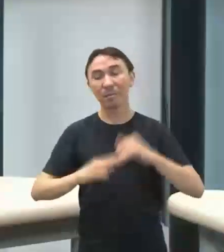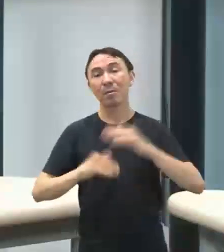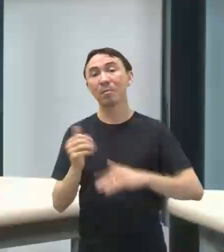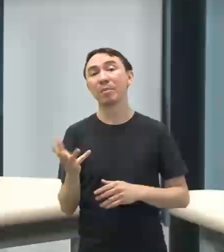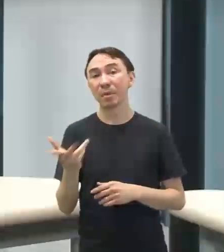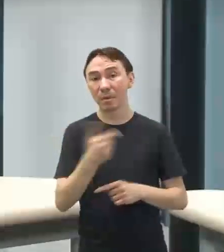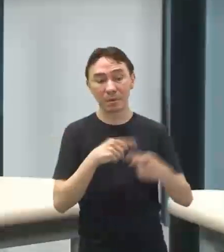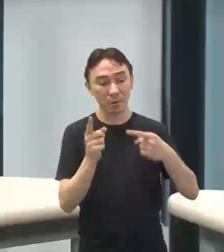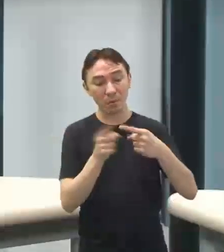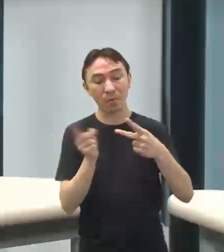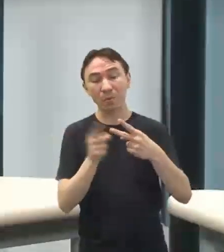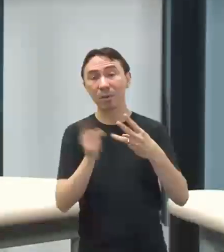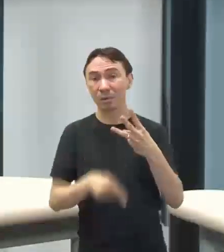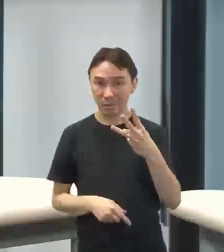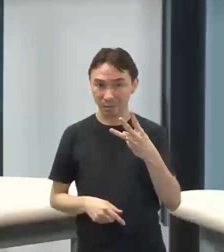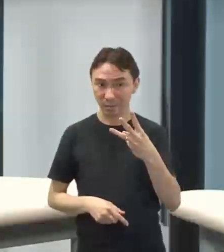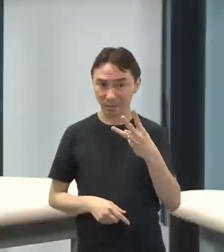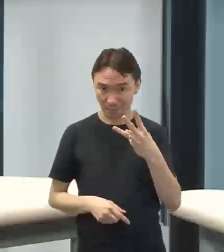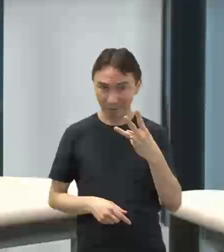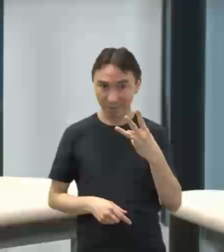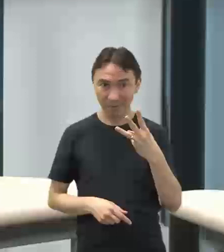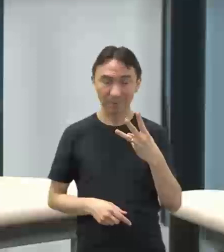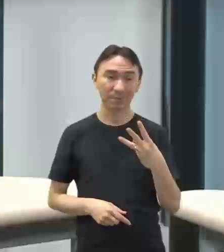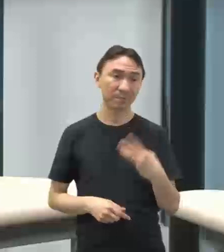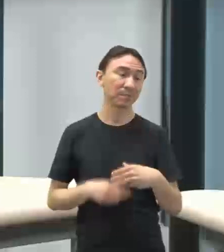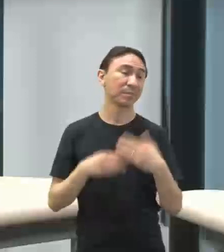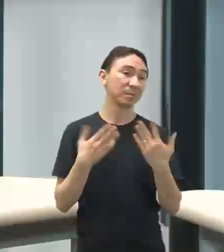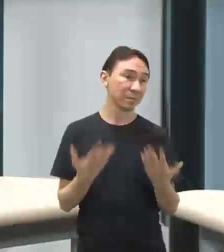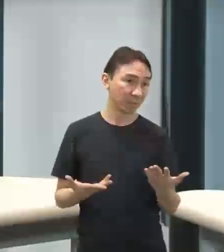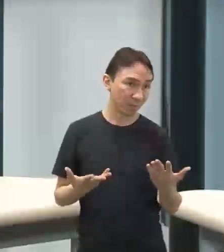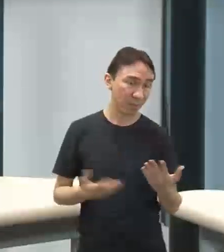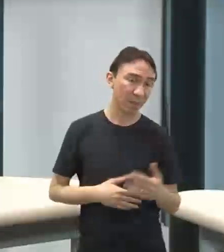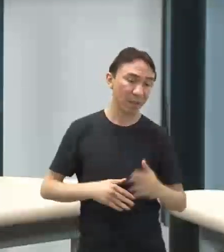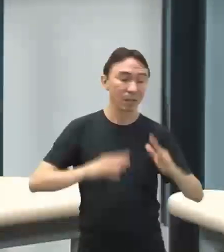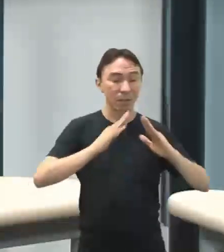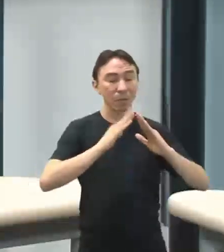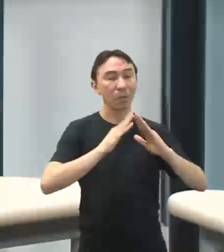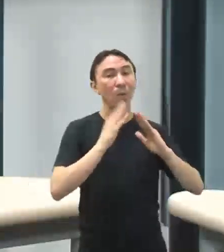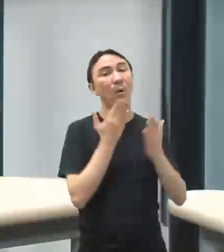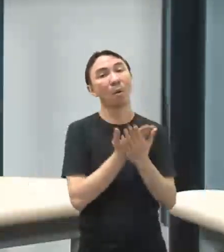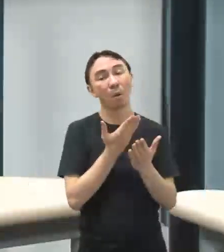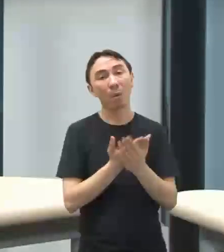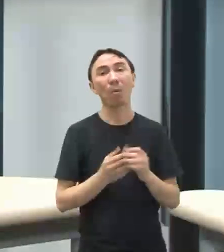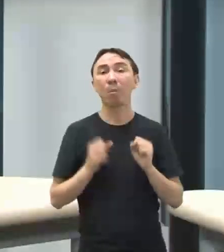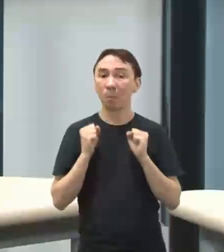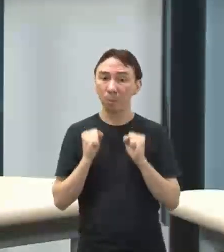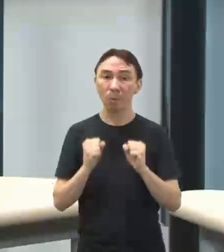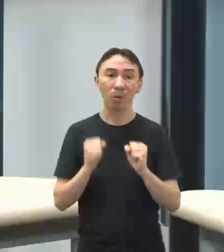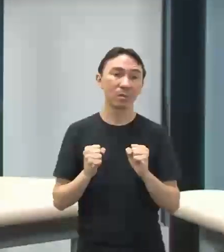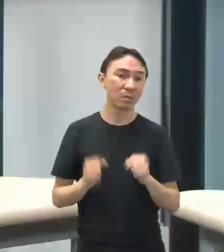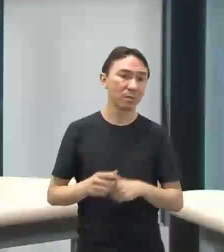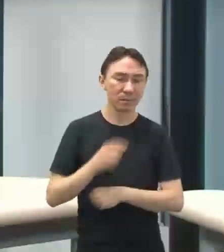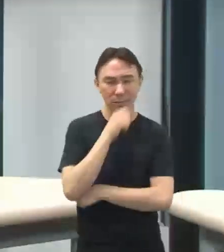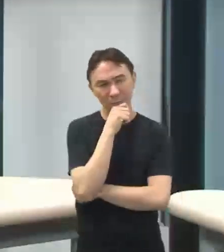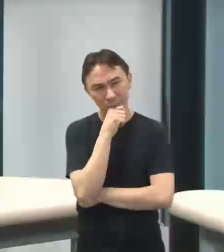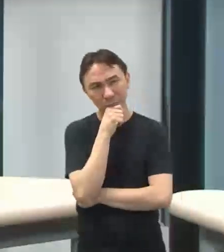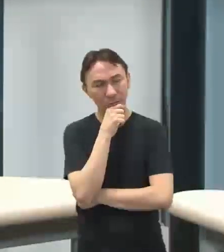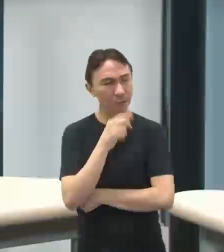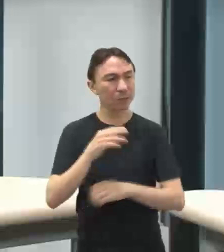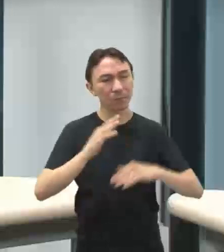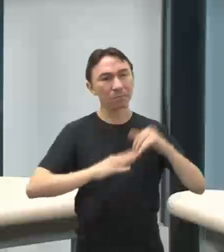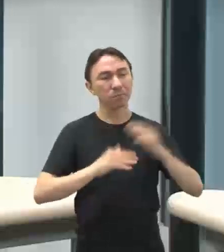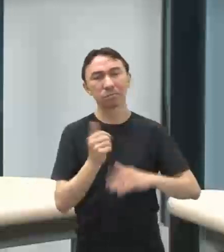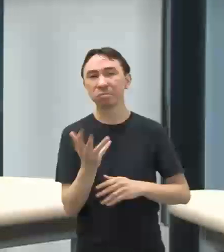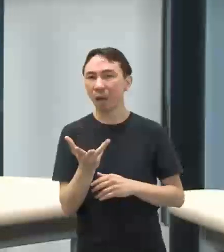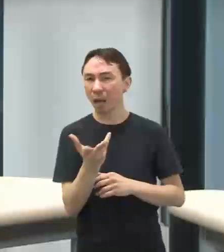essas três habilidades né é onde uma escola pode pensar né observar essas habilidades a